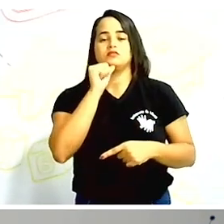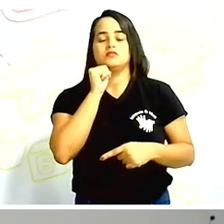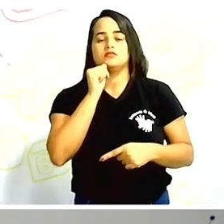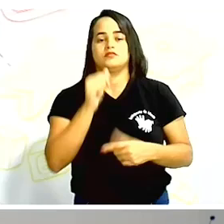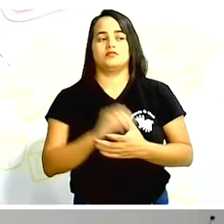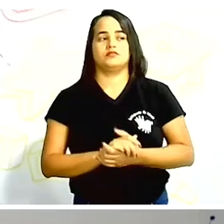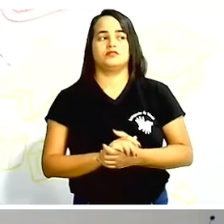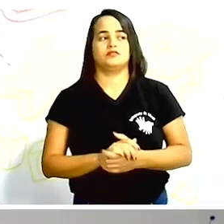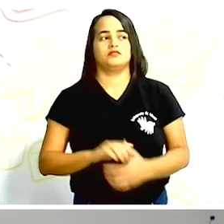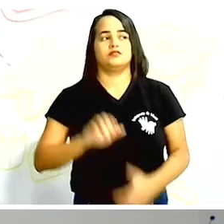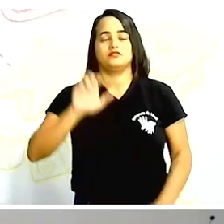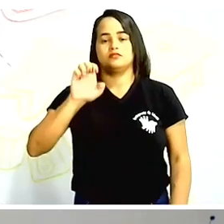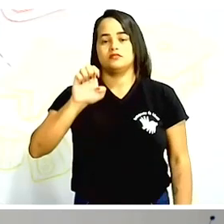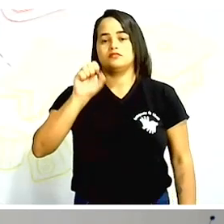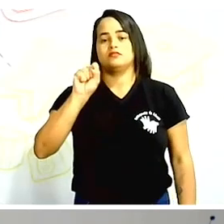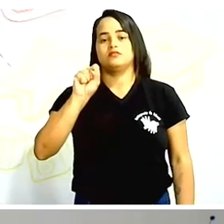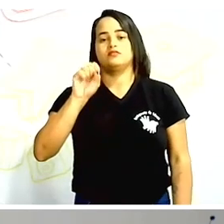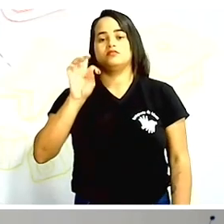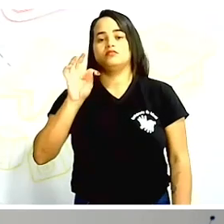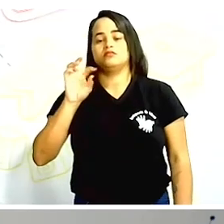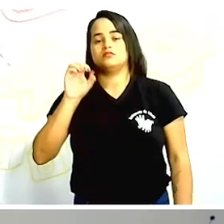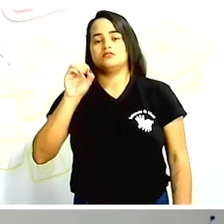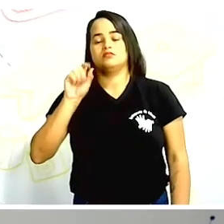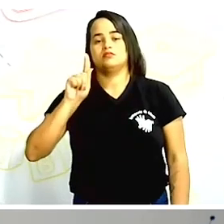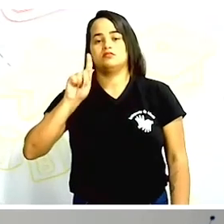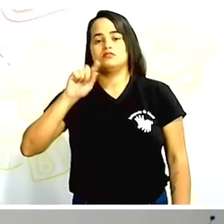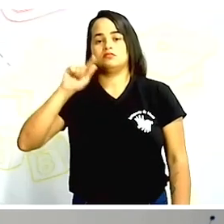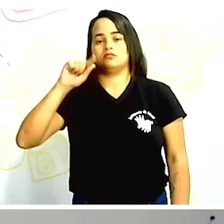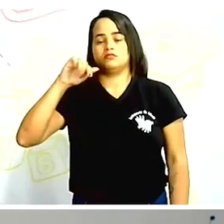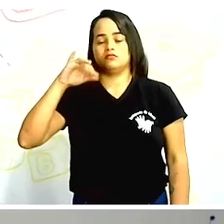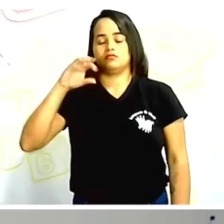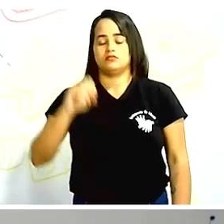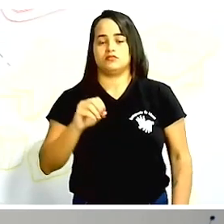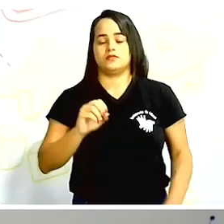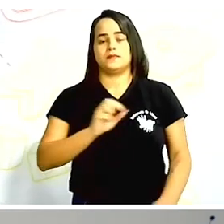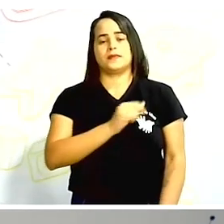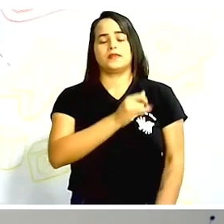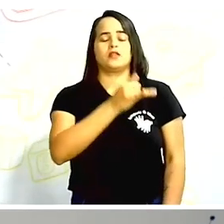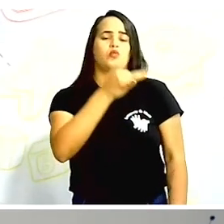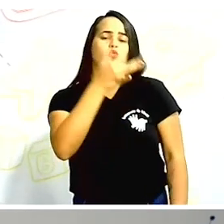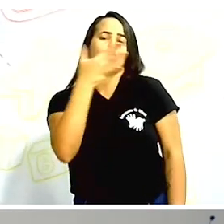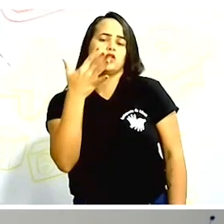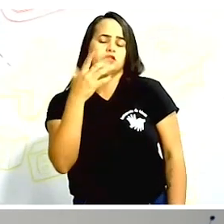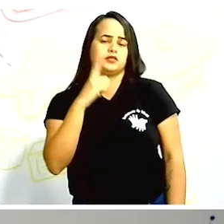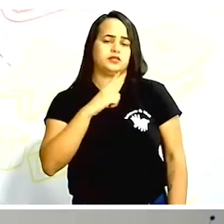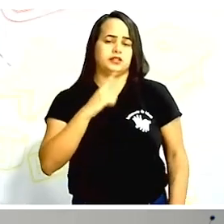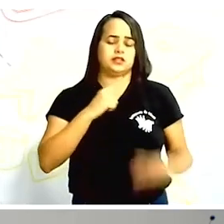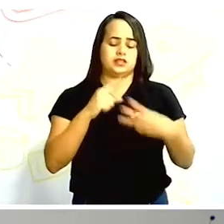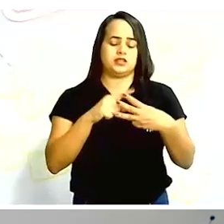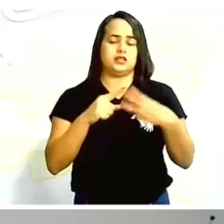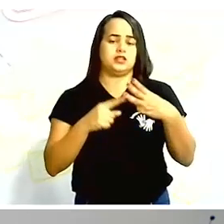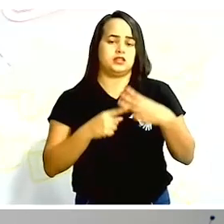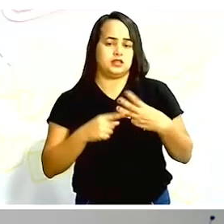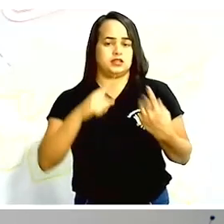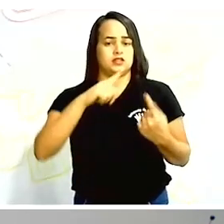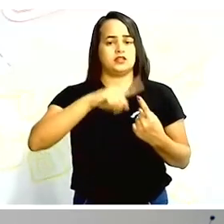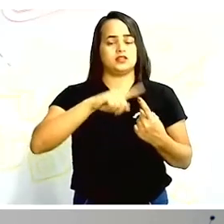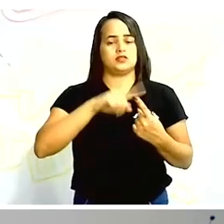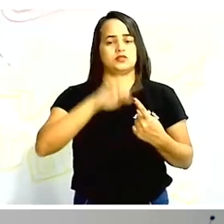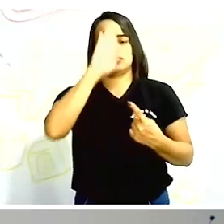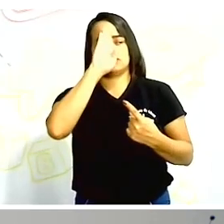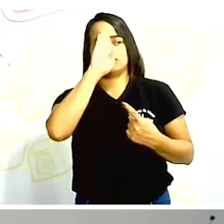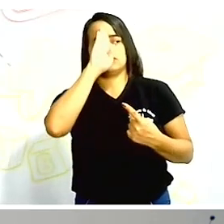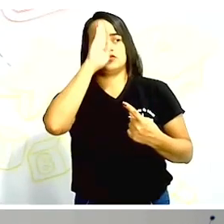ciclo menstrual é o estrogênio. Então, pessoal, quais são esses estrogênios? Existem 3 tipos de estrogênios. O